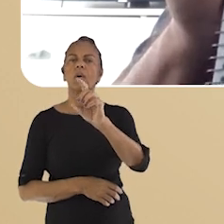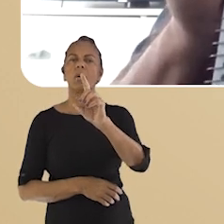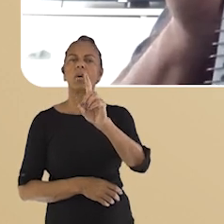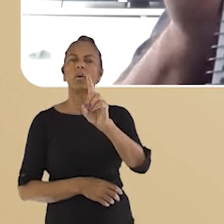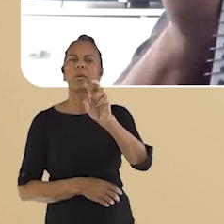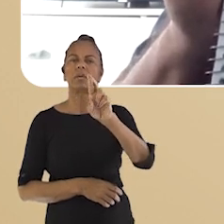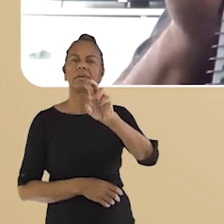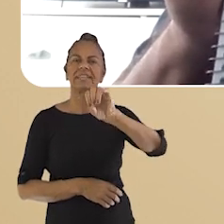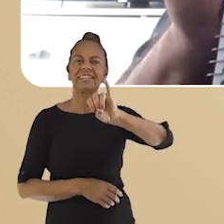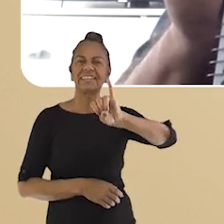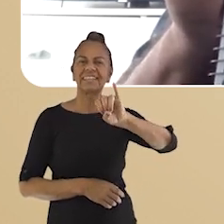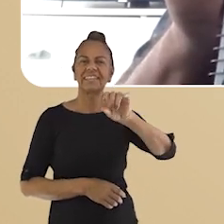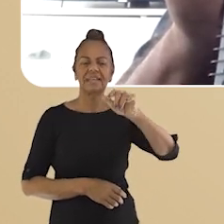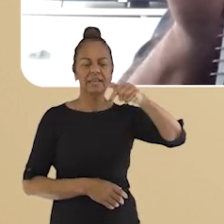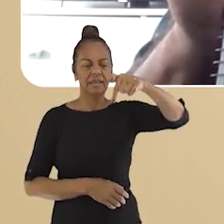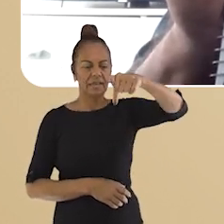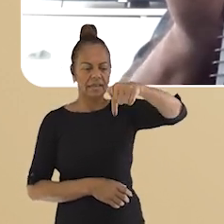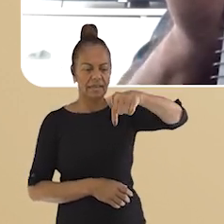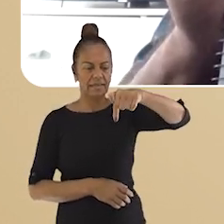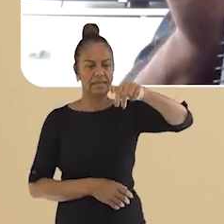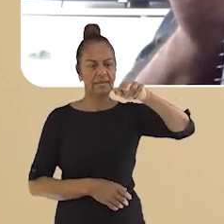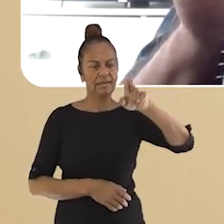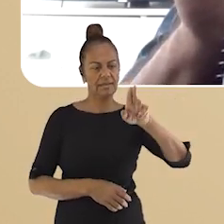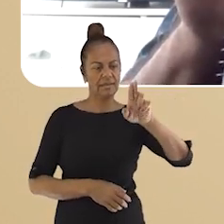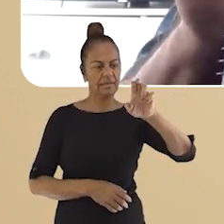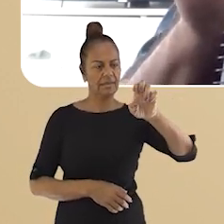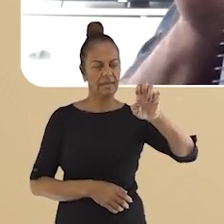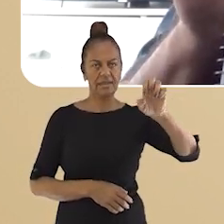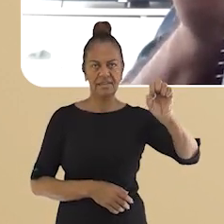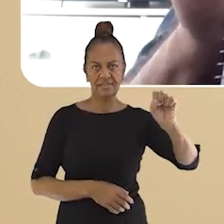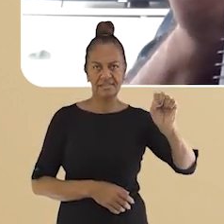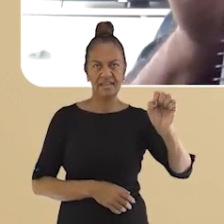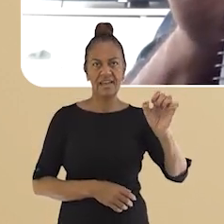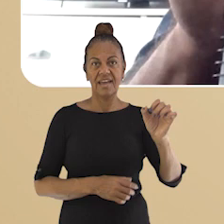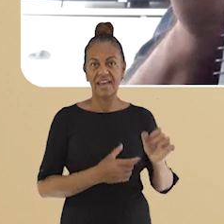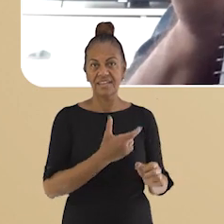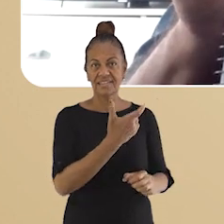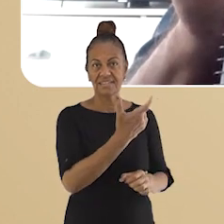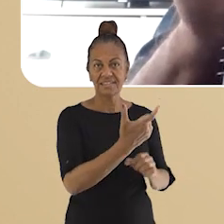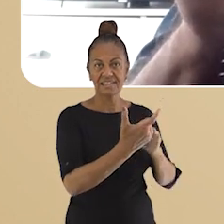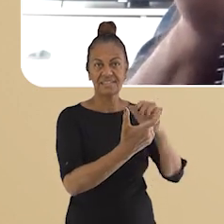esta sílaba G-U-E, que a gente pronuncia G,